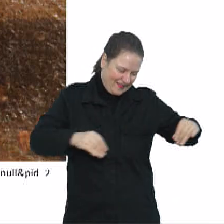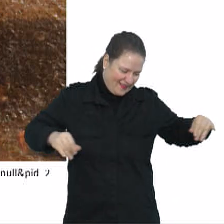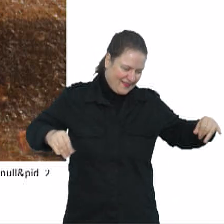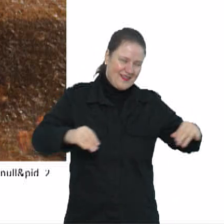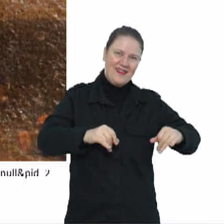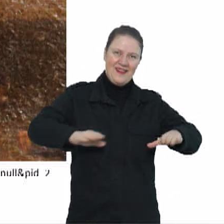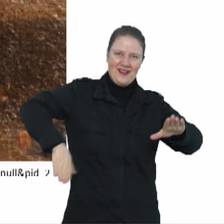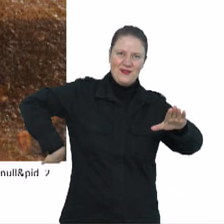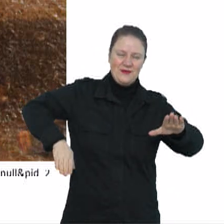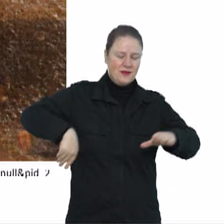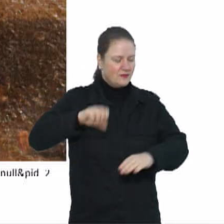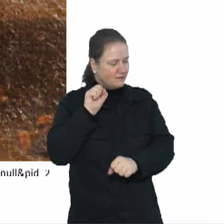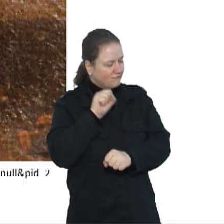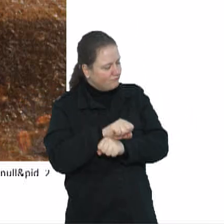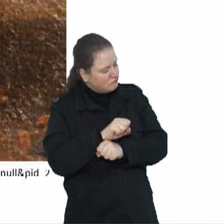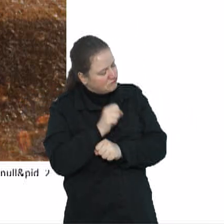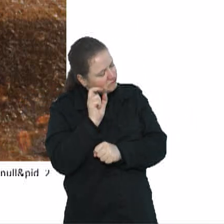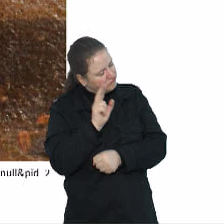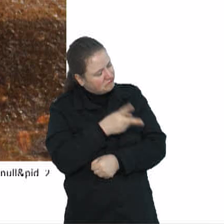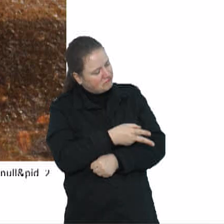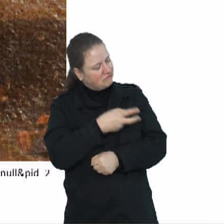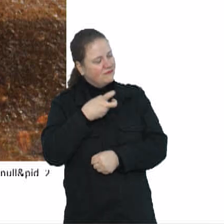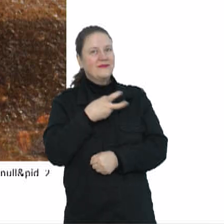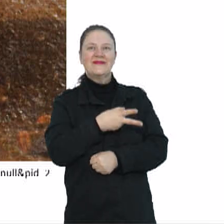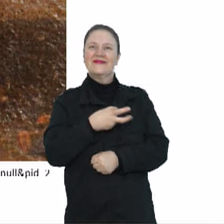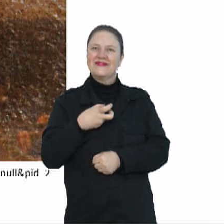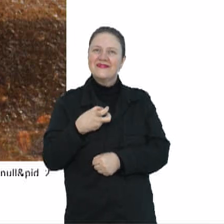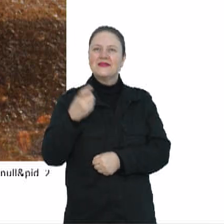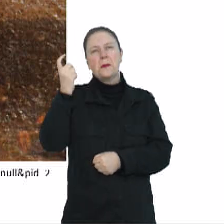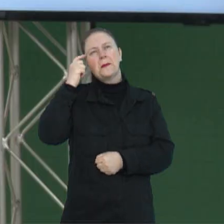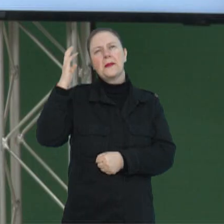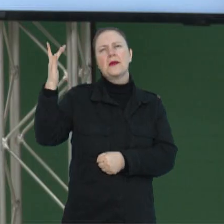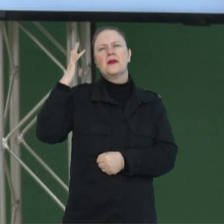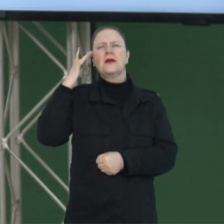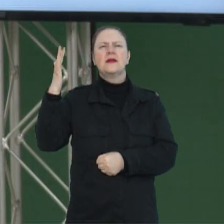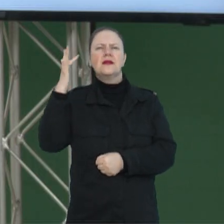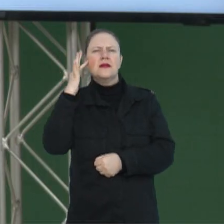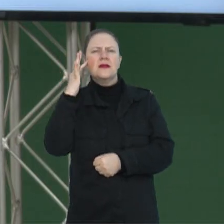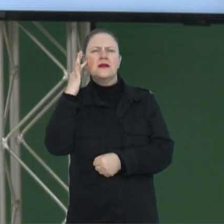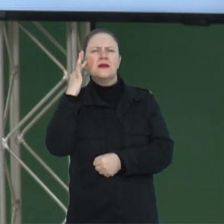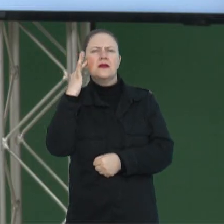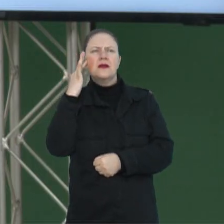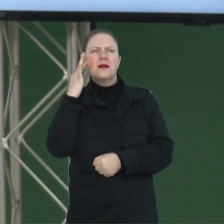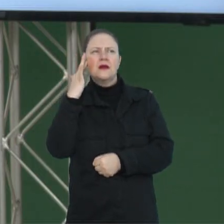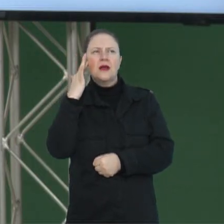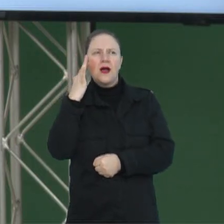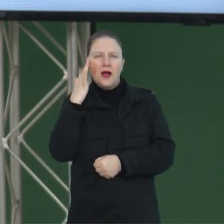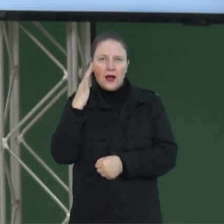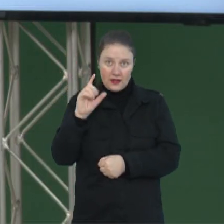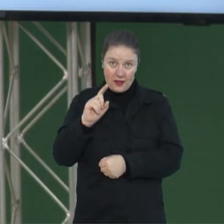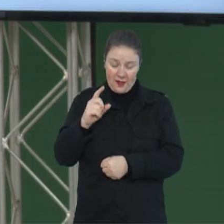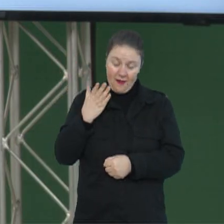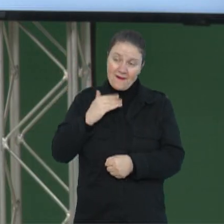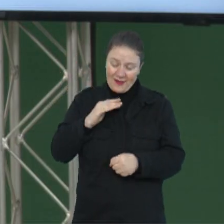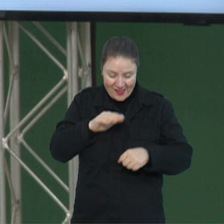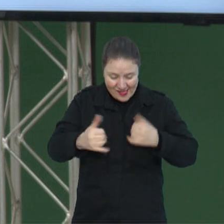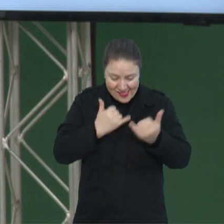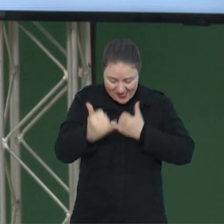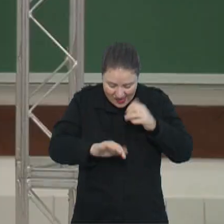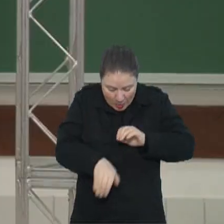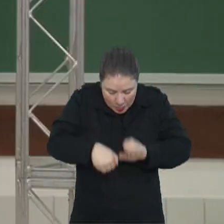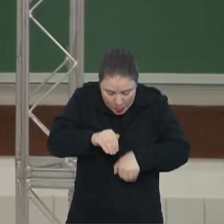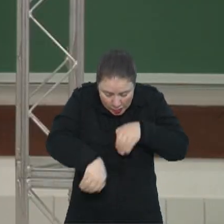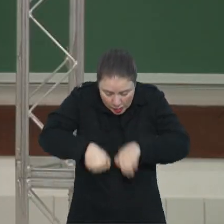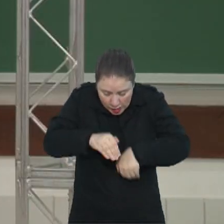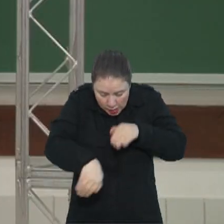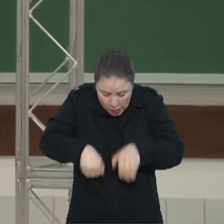ele para, observa a criança brincando ali, né? Enquanto isso vai pensando nessas questões, e a criança está cavando um buraco na areia, né? E chega